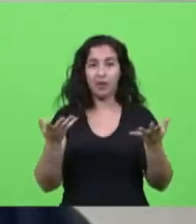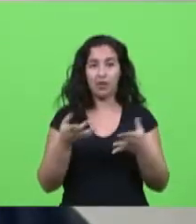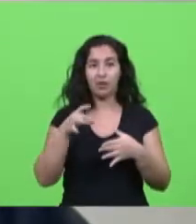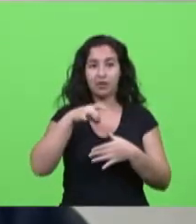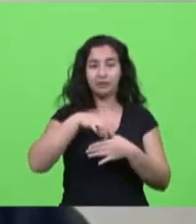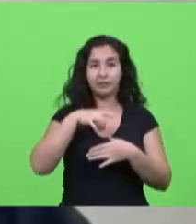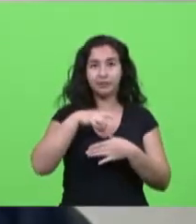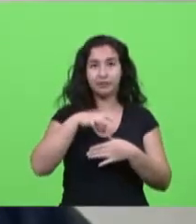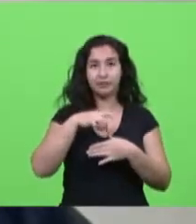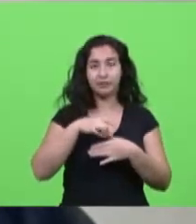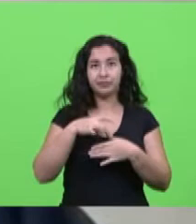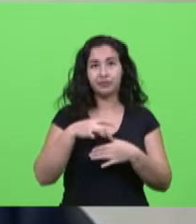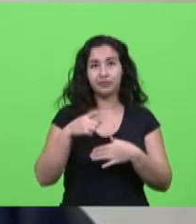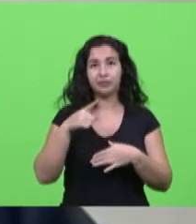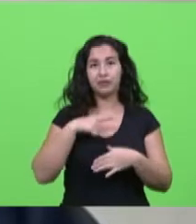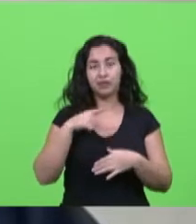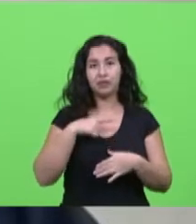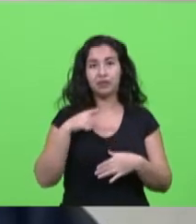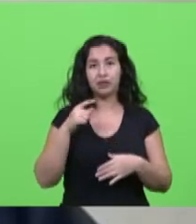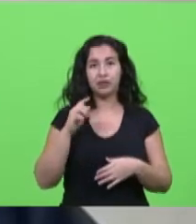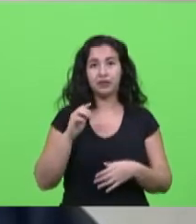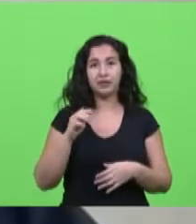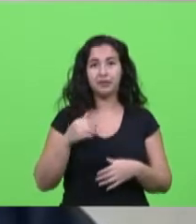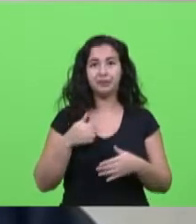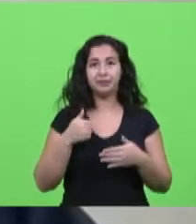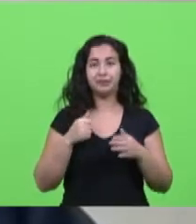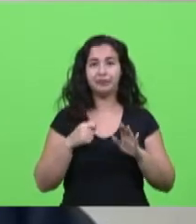há manifestações e praticamente